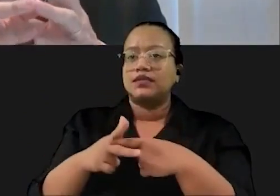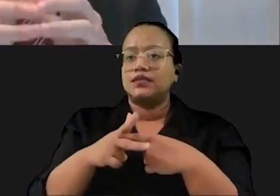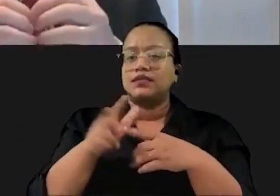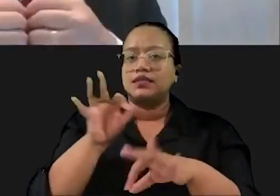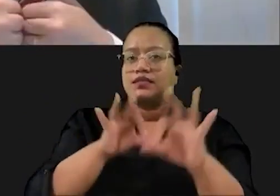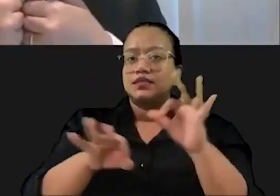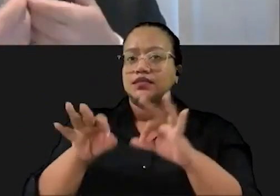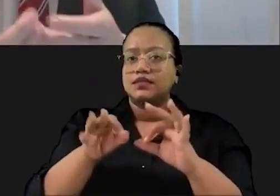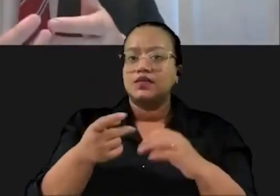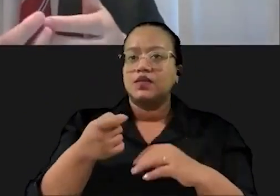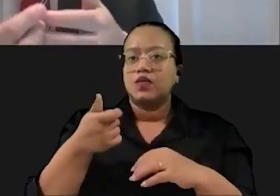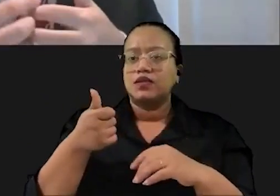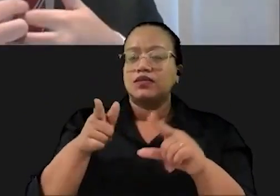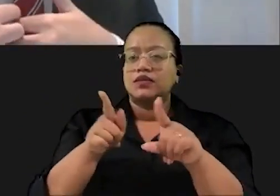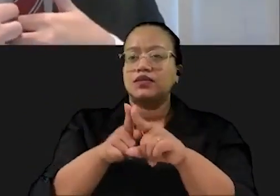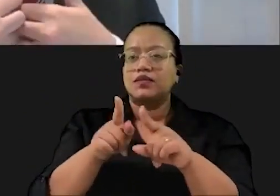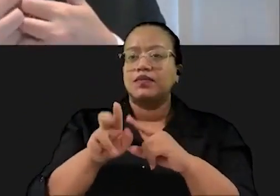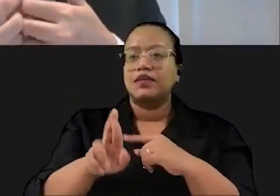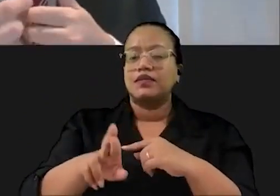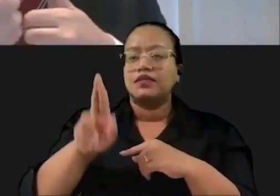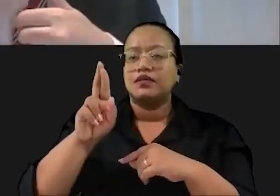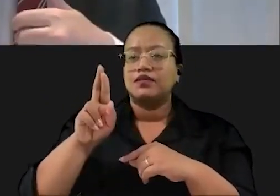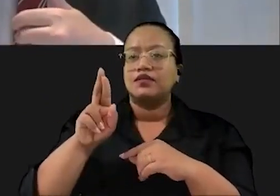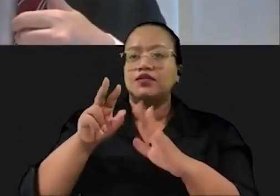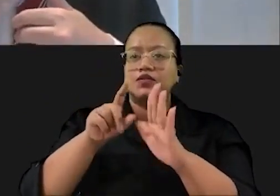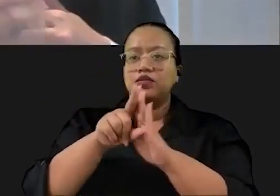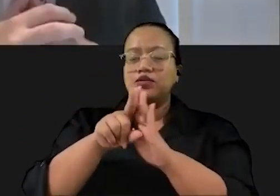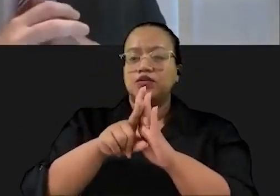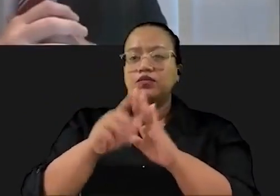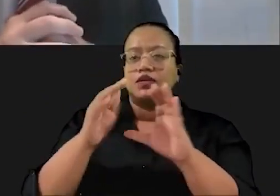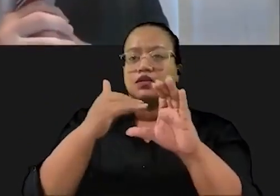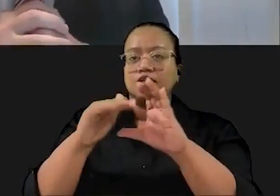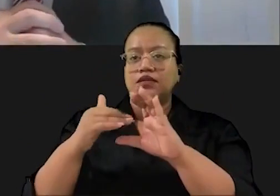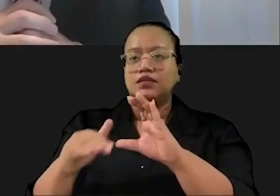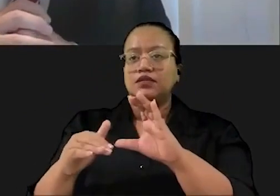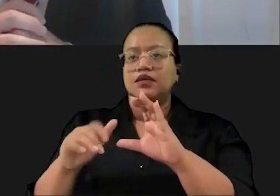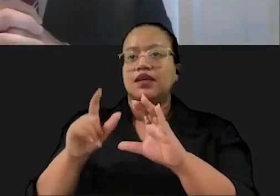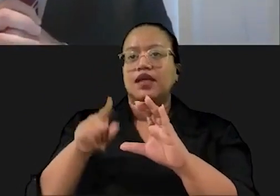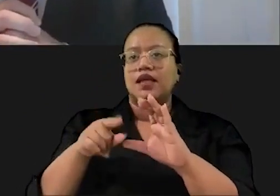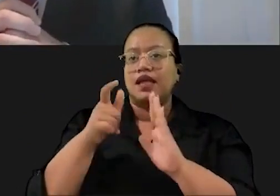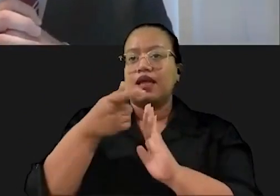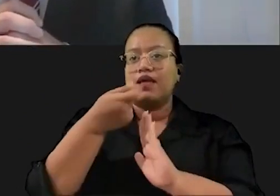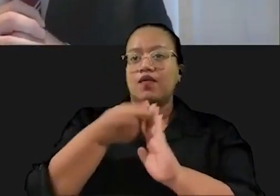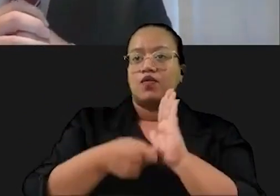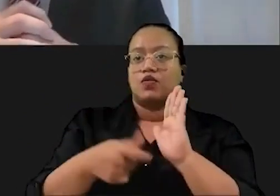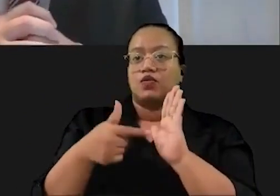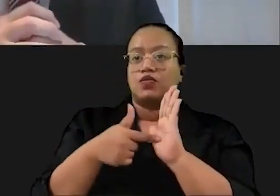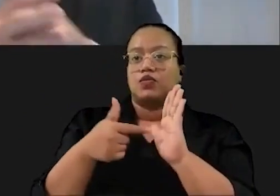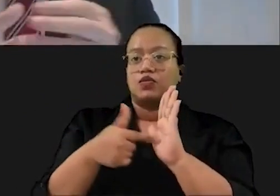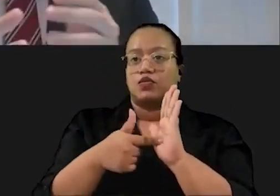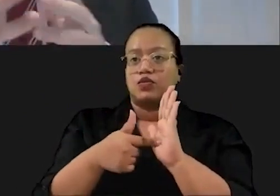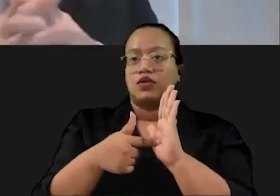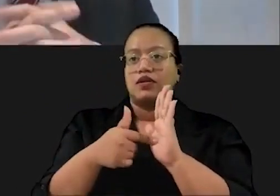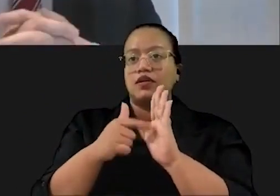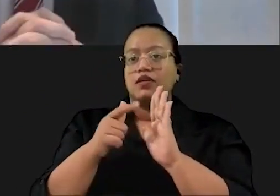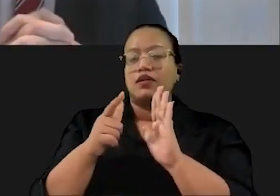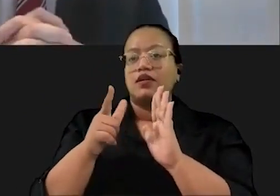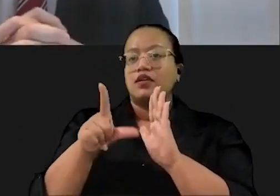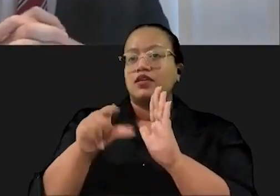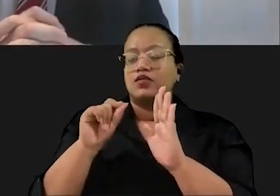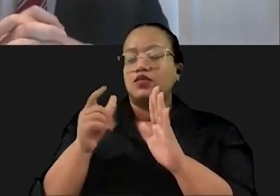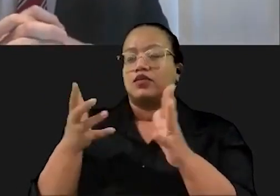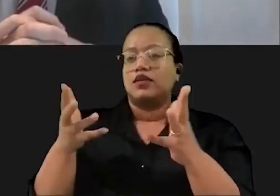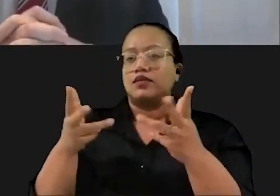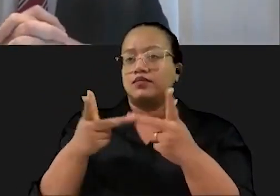na qual a própria parte autora ali vai conseguir eleger a especialidade médica que melhor